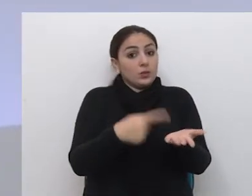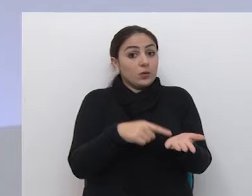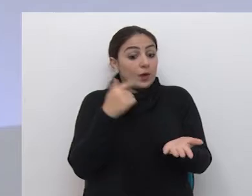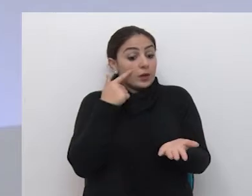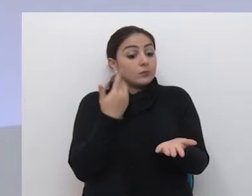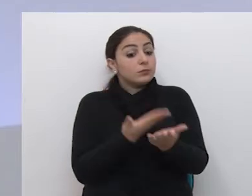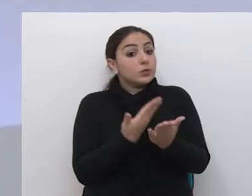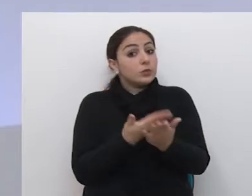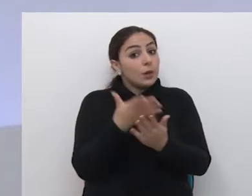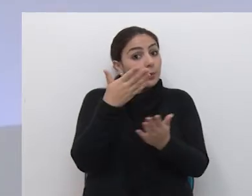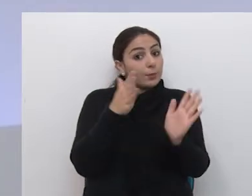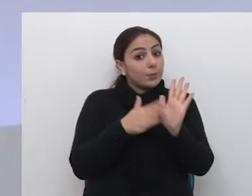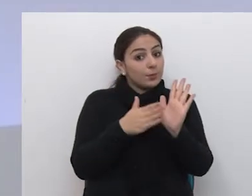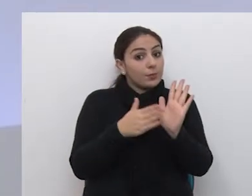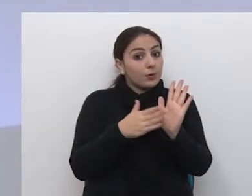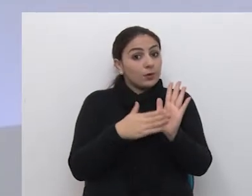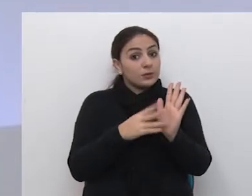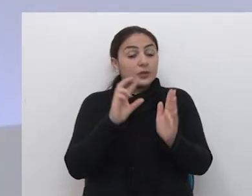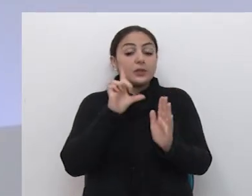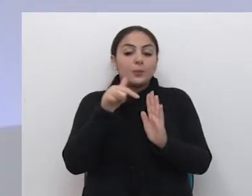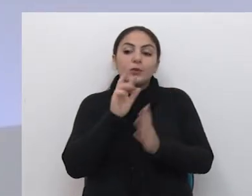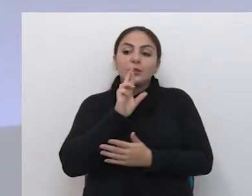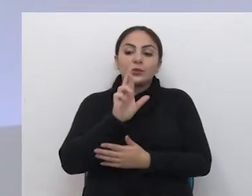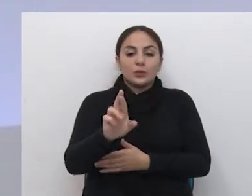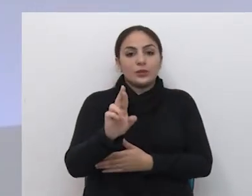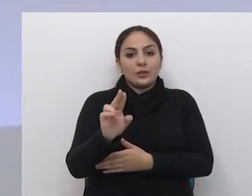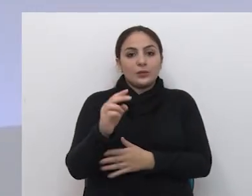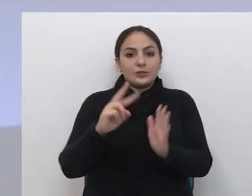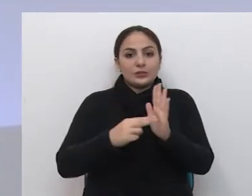comprometeu em estudar o assunto e dar um retorno ao